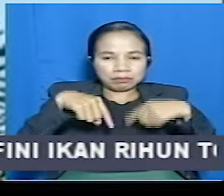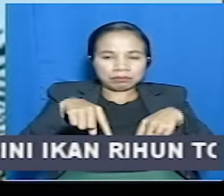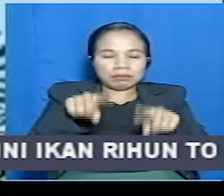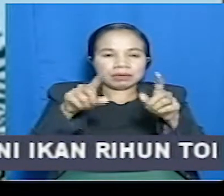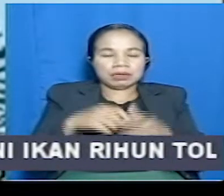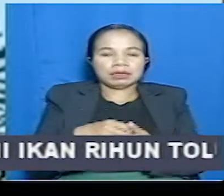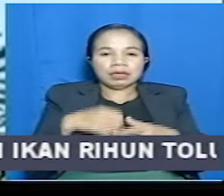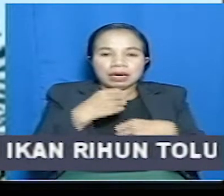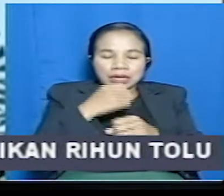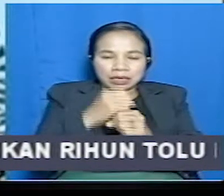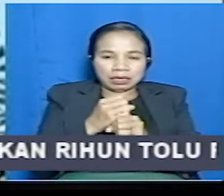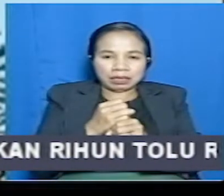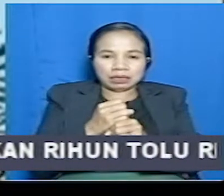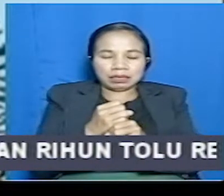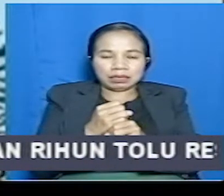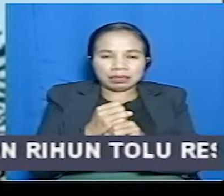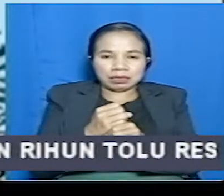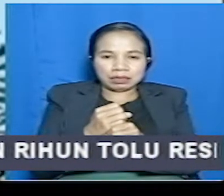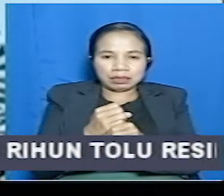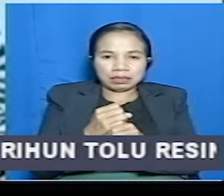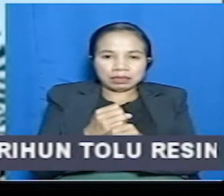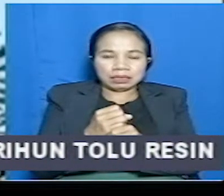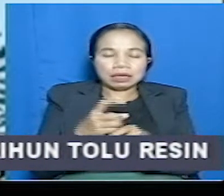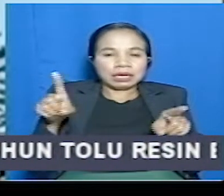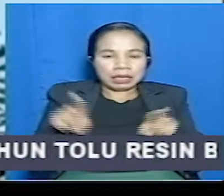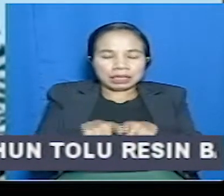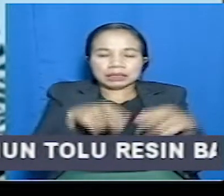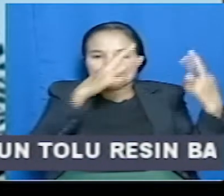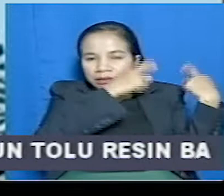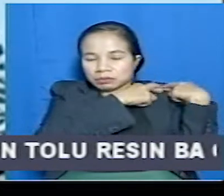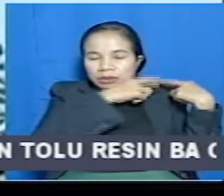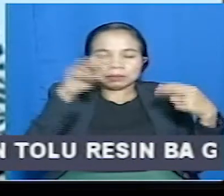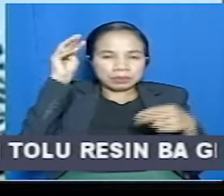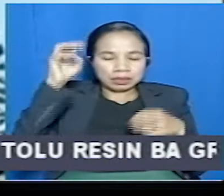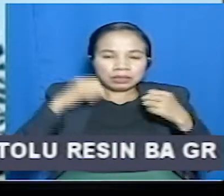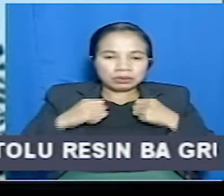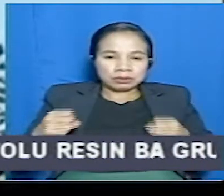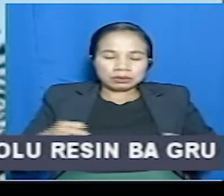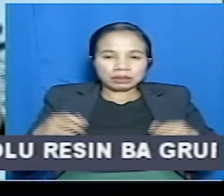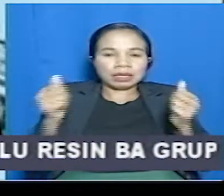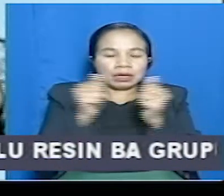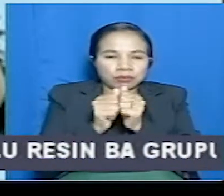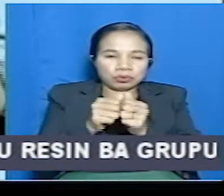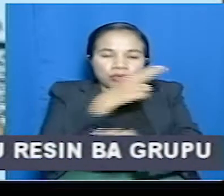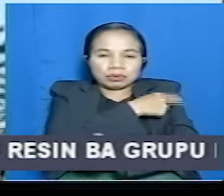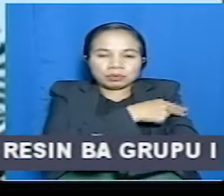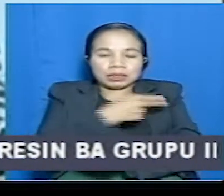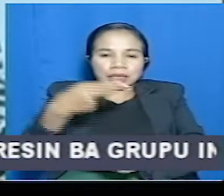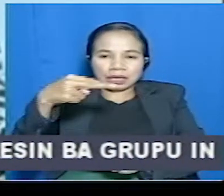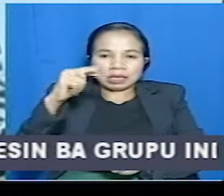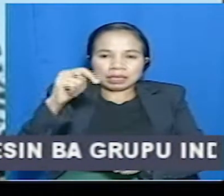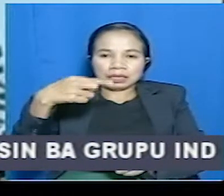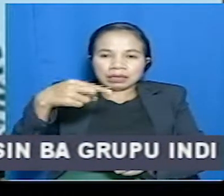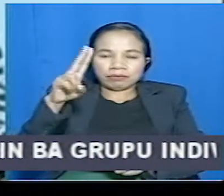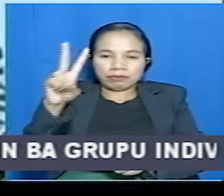nem está ralo, não sabe onde está ralo, ela vai ver, aqui nem que nada, o Ministério da Saúde, não há muito com o hospital de Valadares, atrele, lá a tua